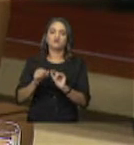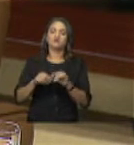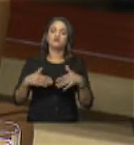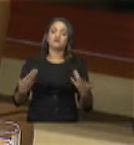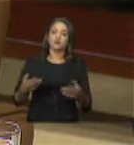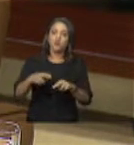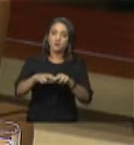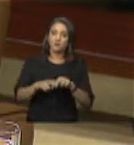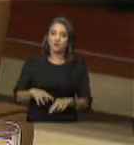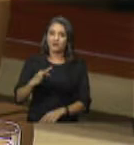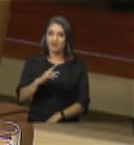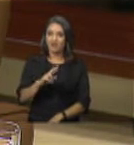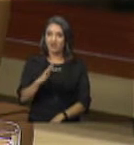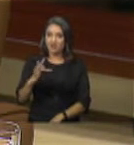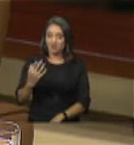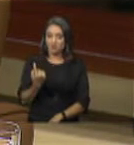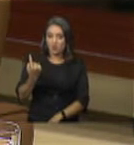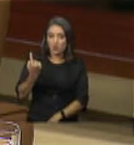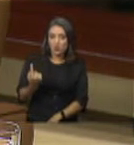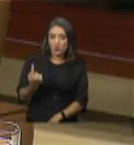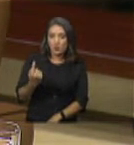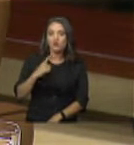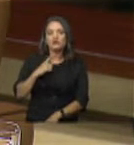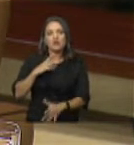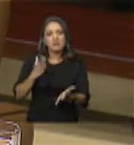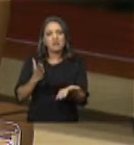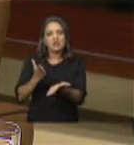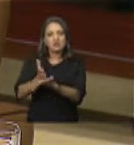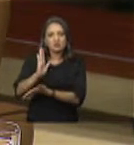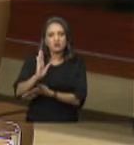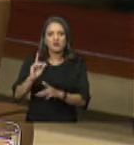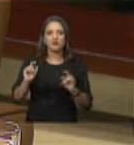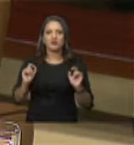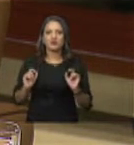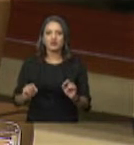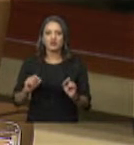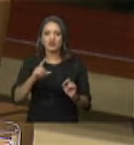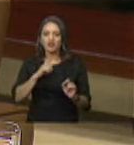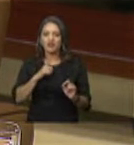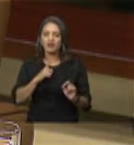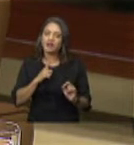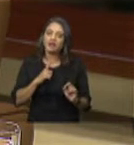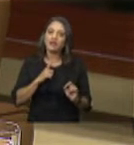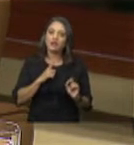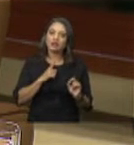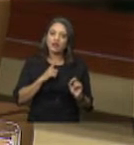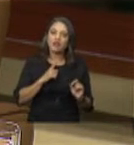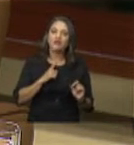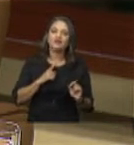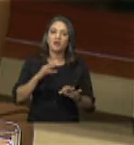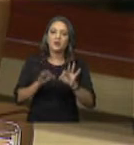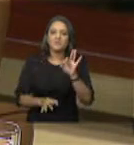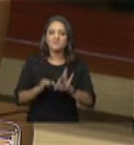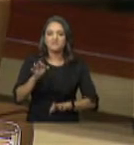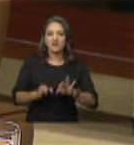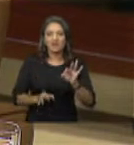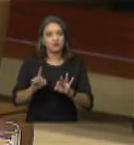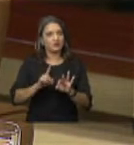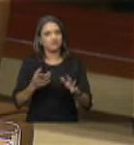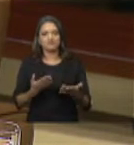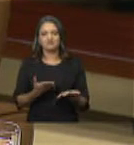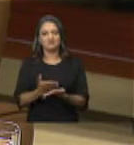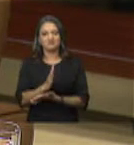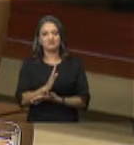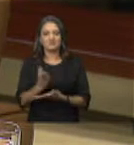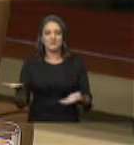razão o TRF da Primeira Região deu provimento arremessa a exofision nanimidade para jogar improcedentes ação